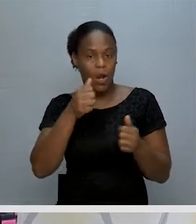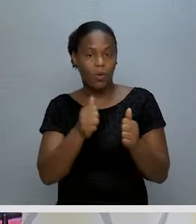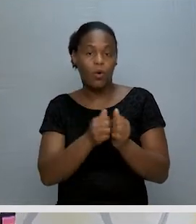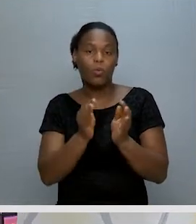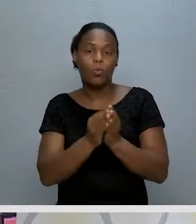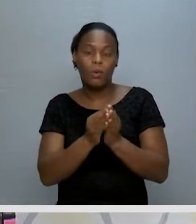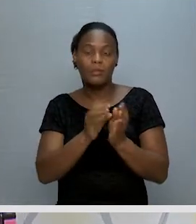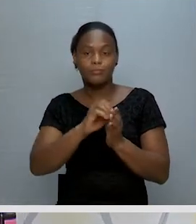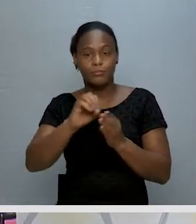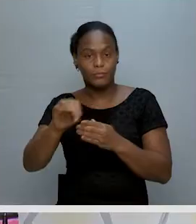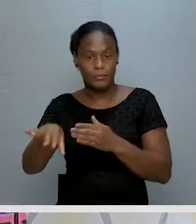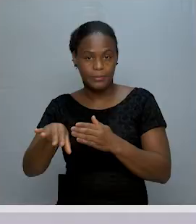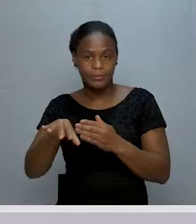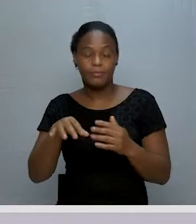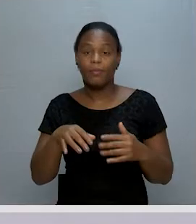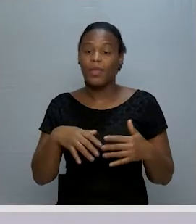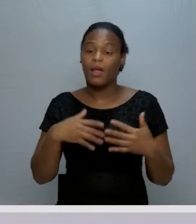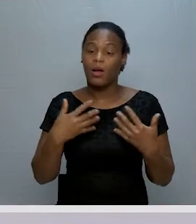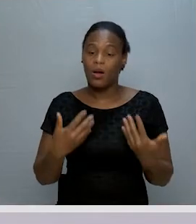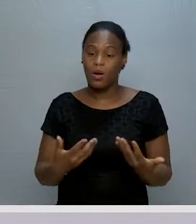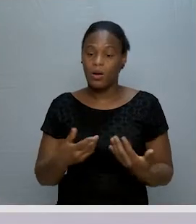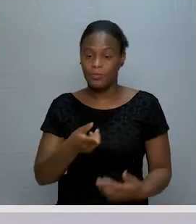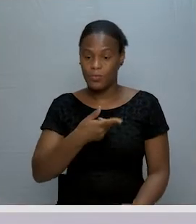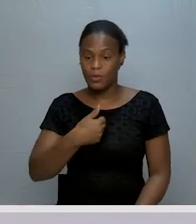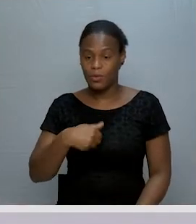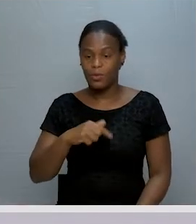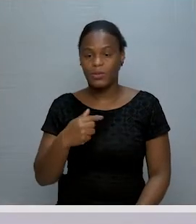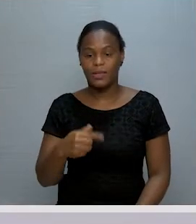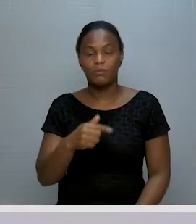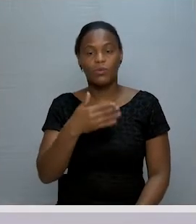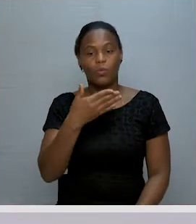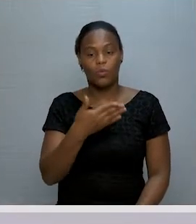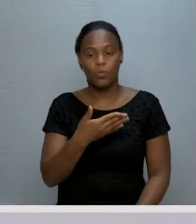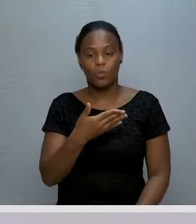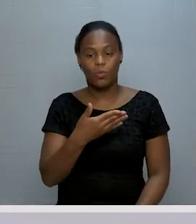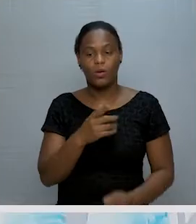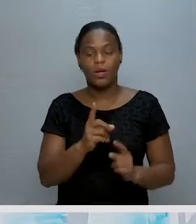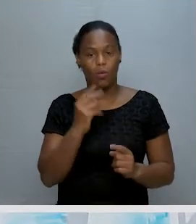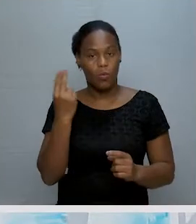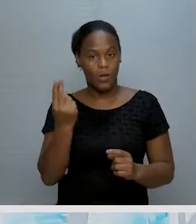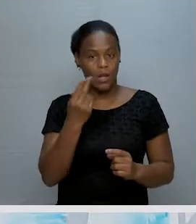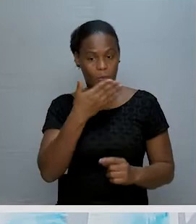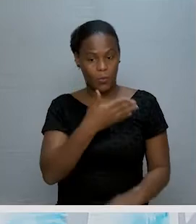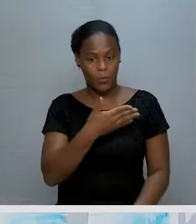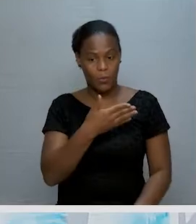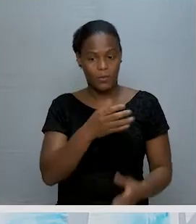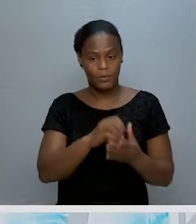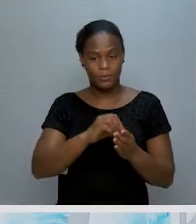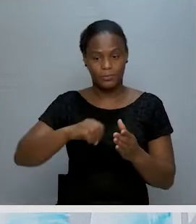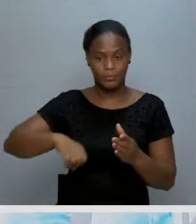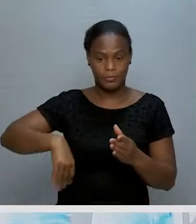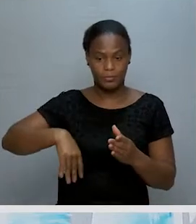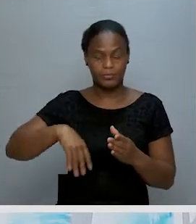cenouras com tomates. Então, temos 1, que é a unidade,